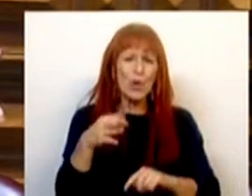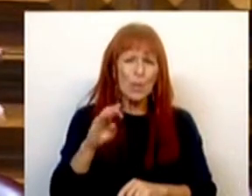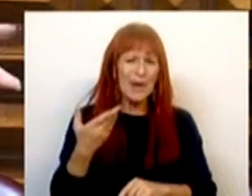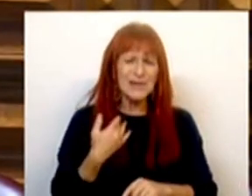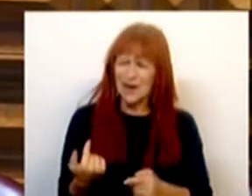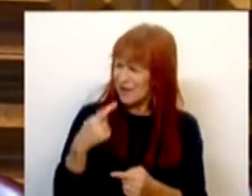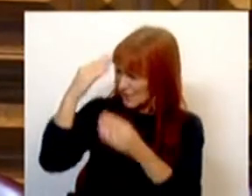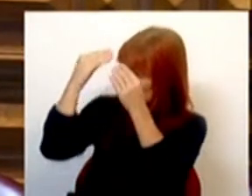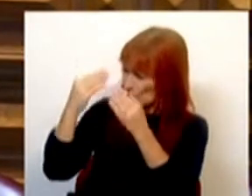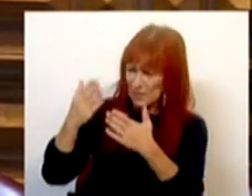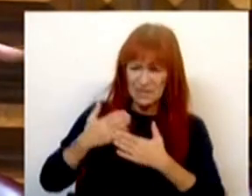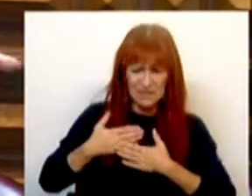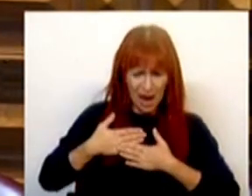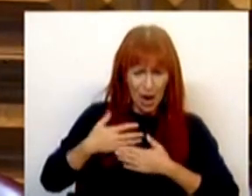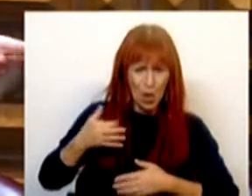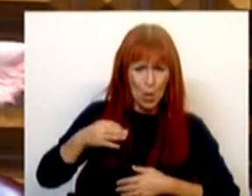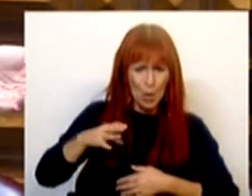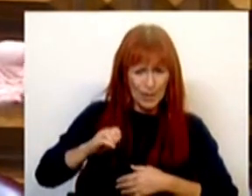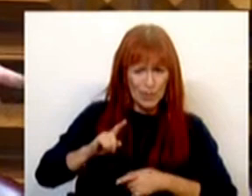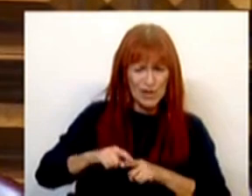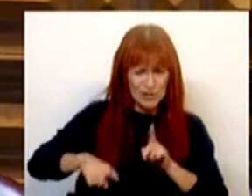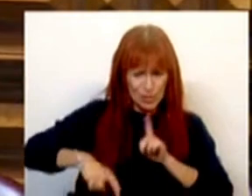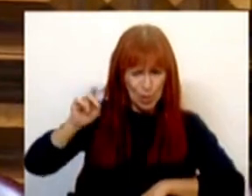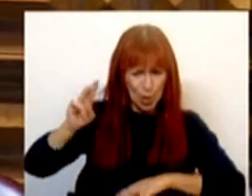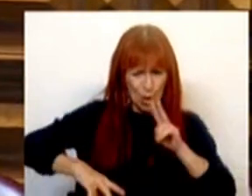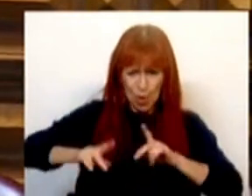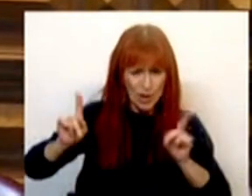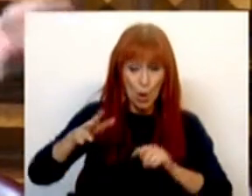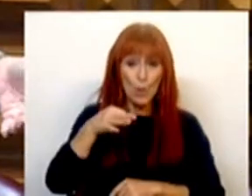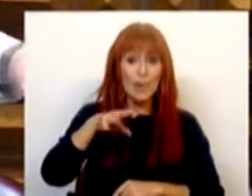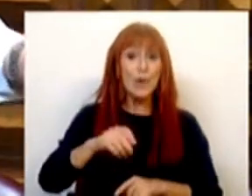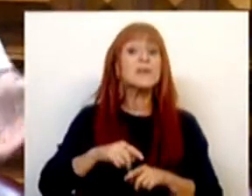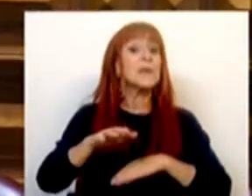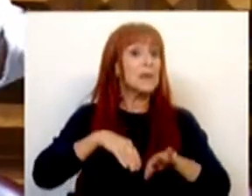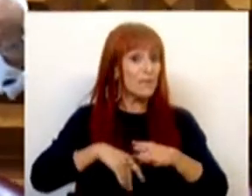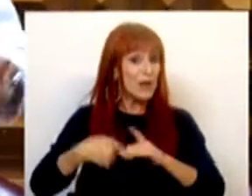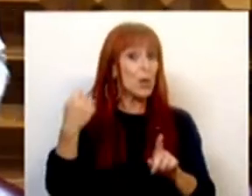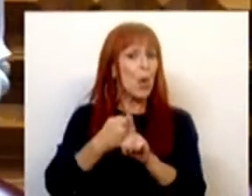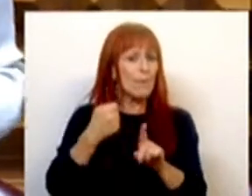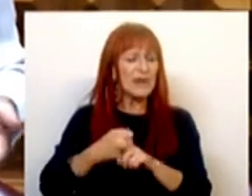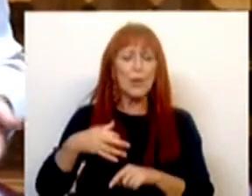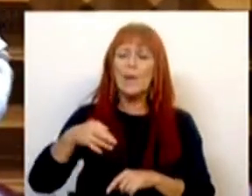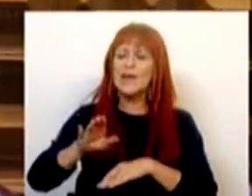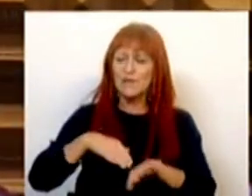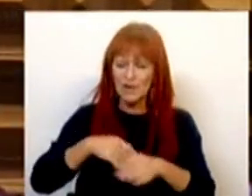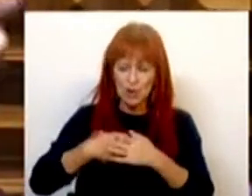que vem dar lições de moral ao PS quanto ao combate à evasão fiscal. O Partido Socialista tem feito esse combate,